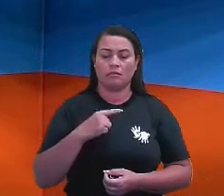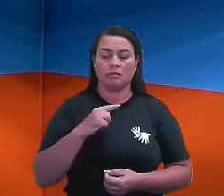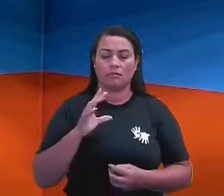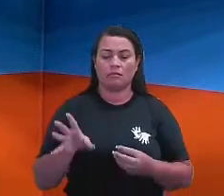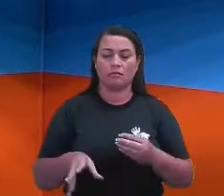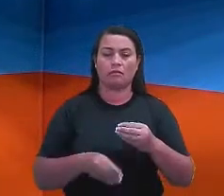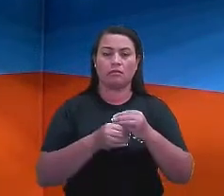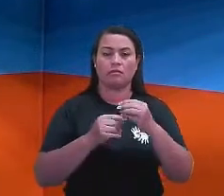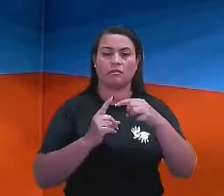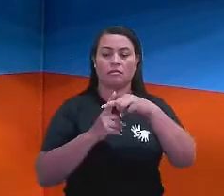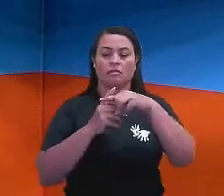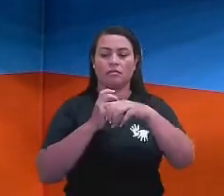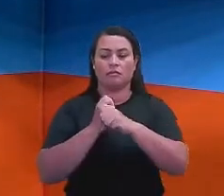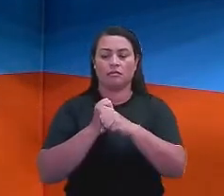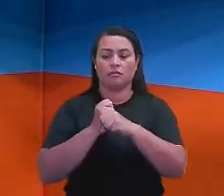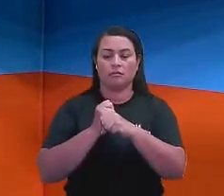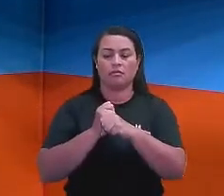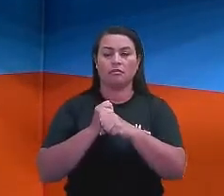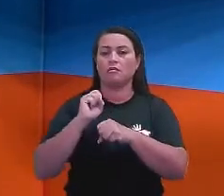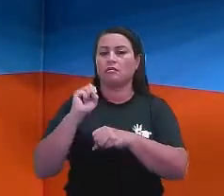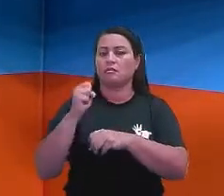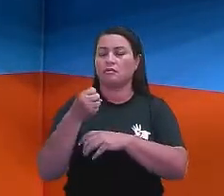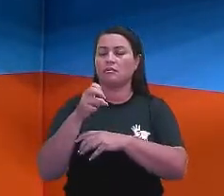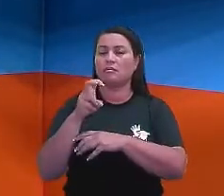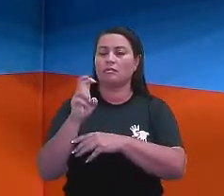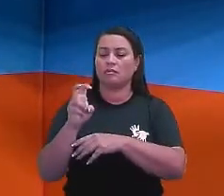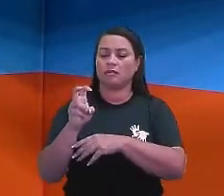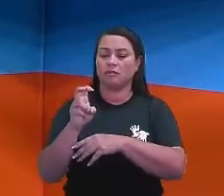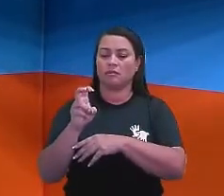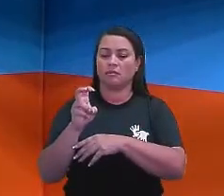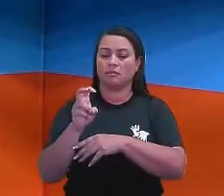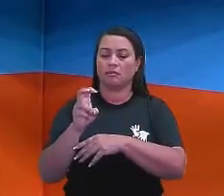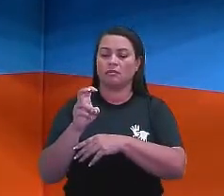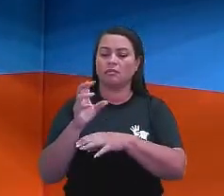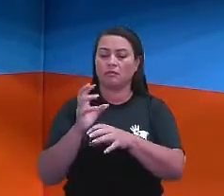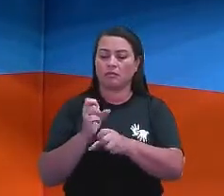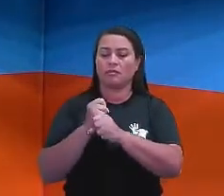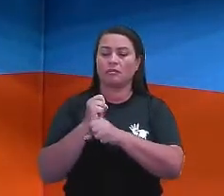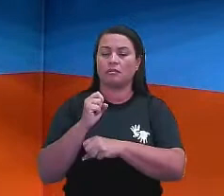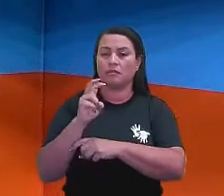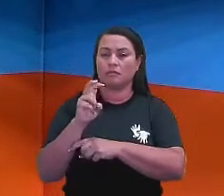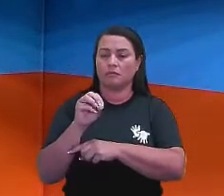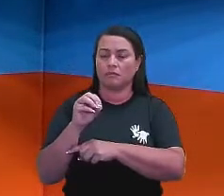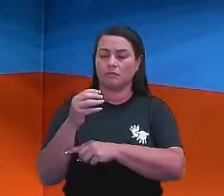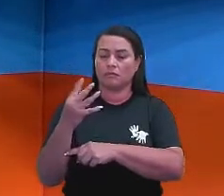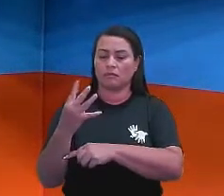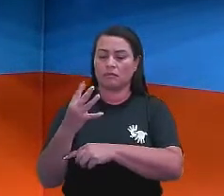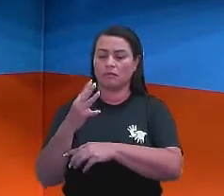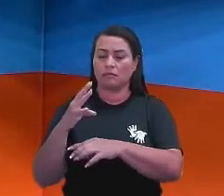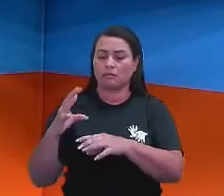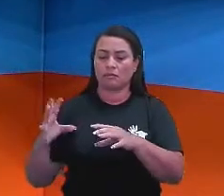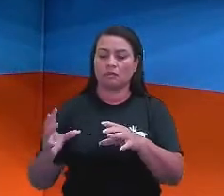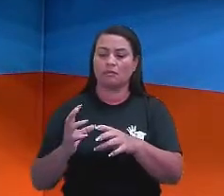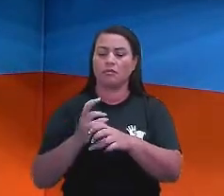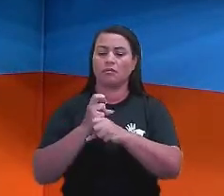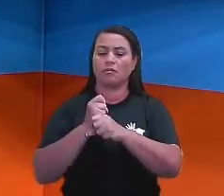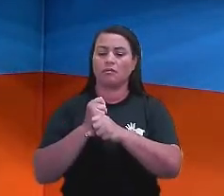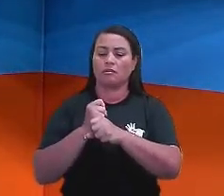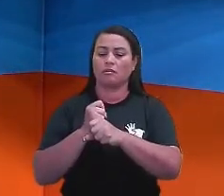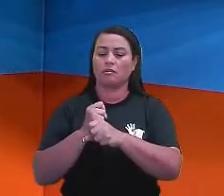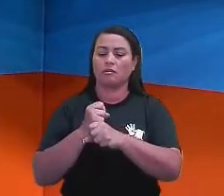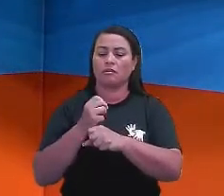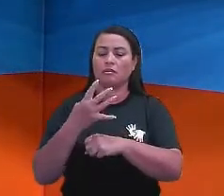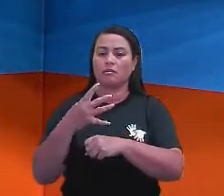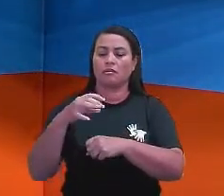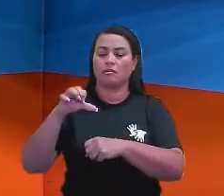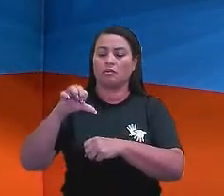adiciono 85. O resultado dessa soma, eu adiciono 504. O resultado dessa soma toda aqui, eu